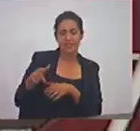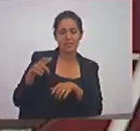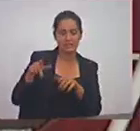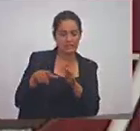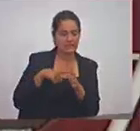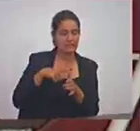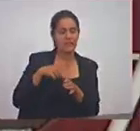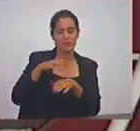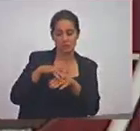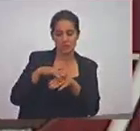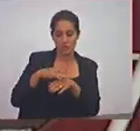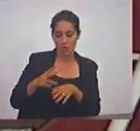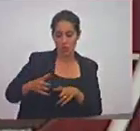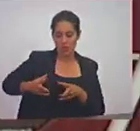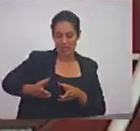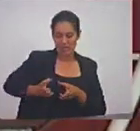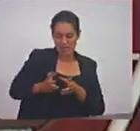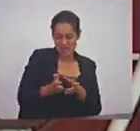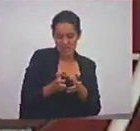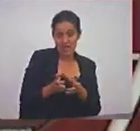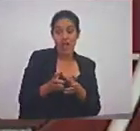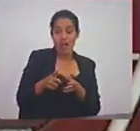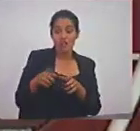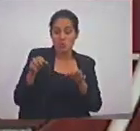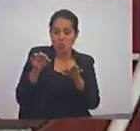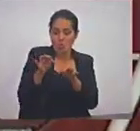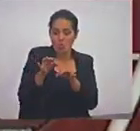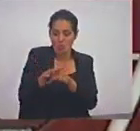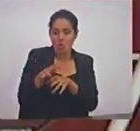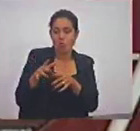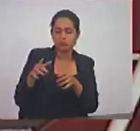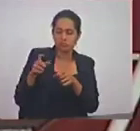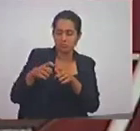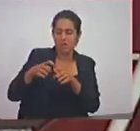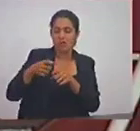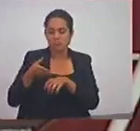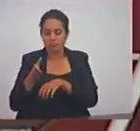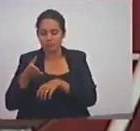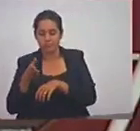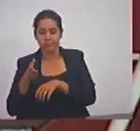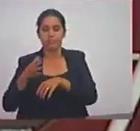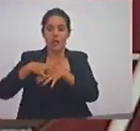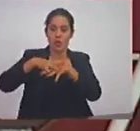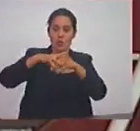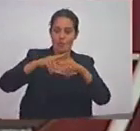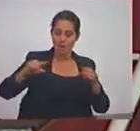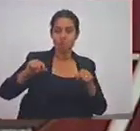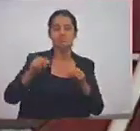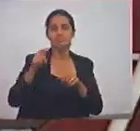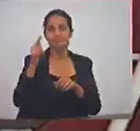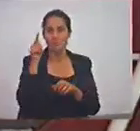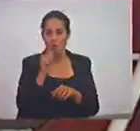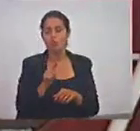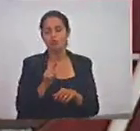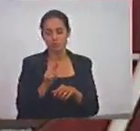Barretos, e foi curado. Diante deste fato, a senhora Ilza teve consigo o propósito de ajudar aquela entidade